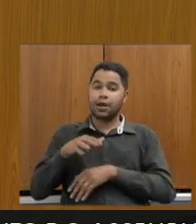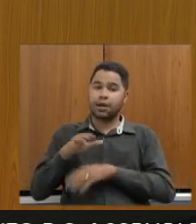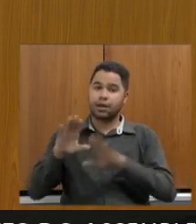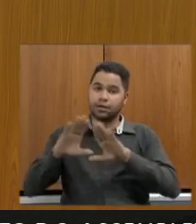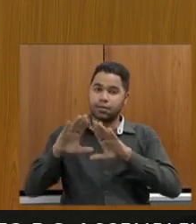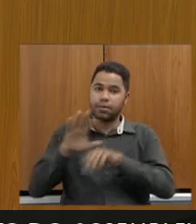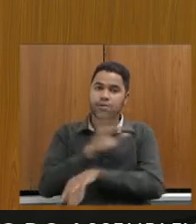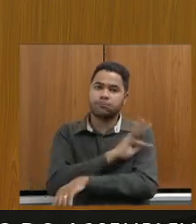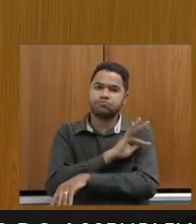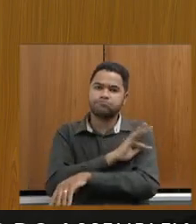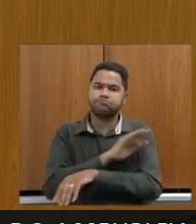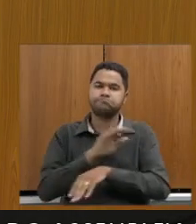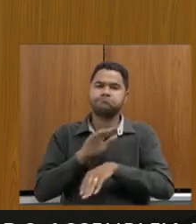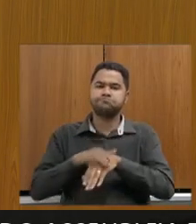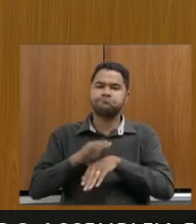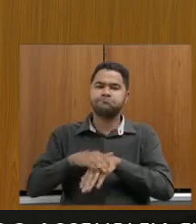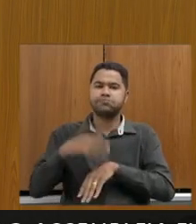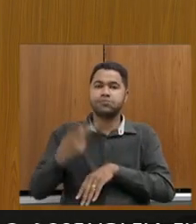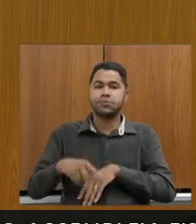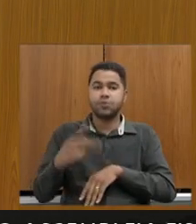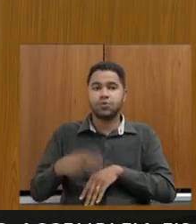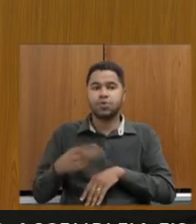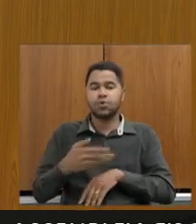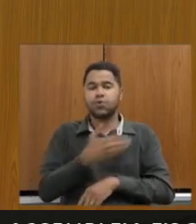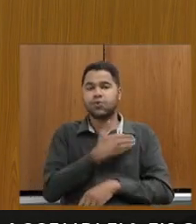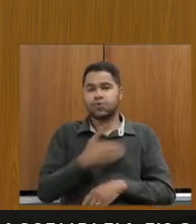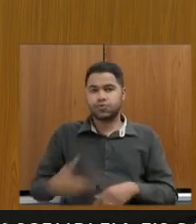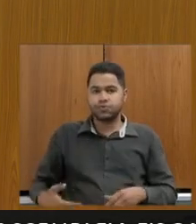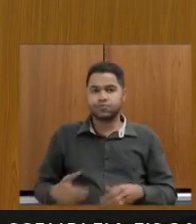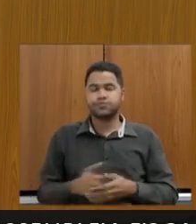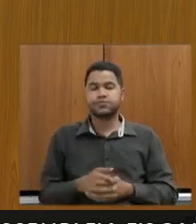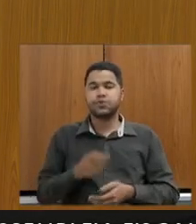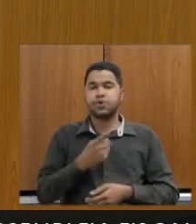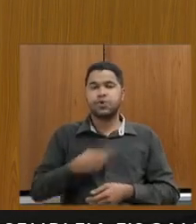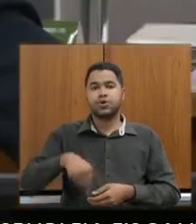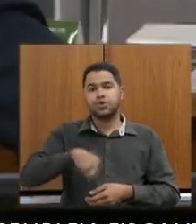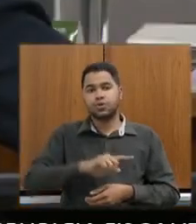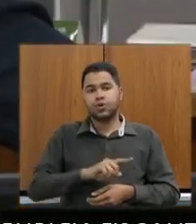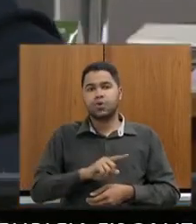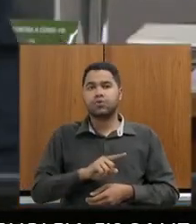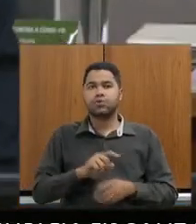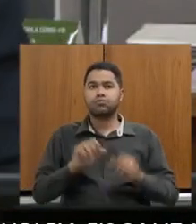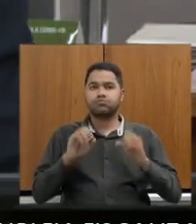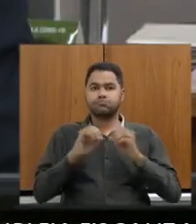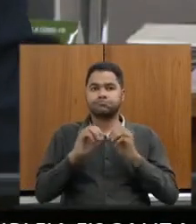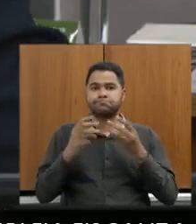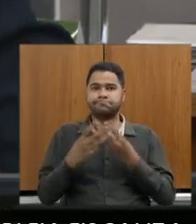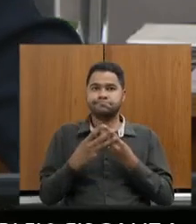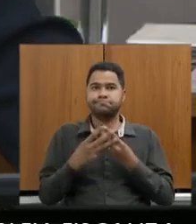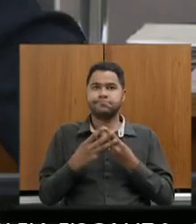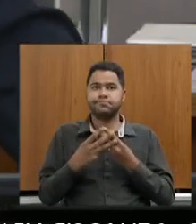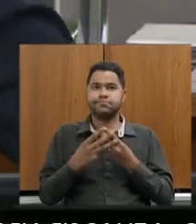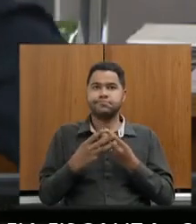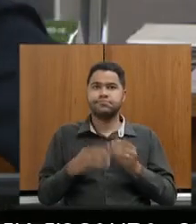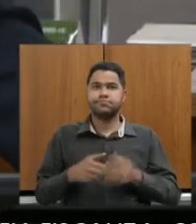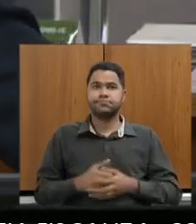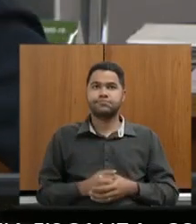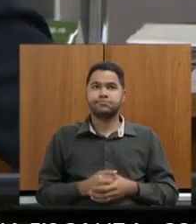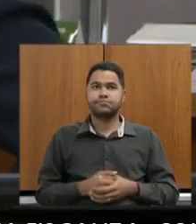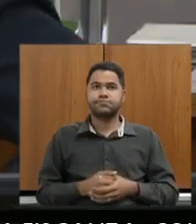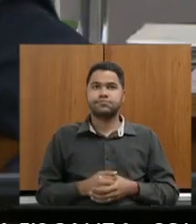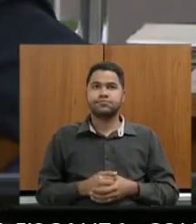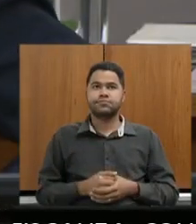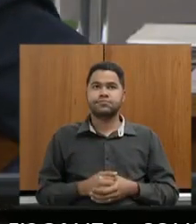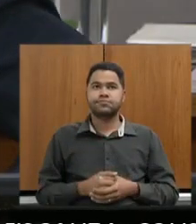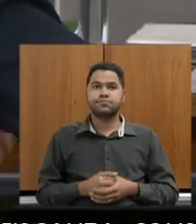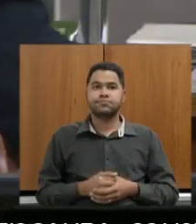né administração da nossa governo aqui Assembleia eu nós fizemos um PowerPoint Deputado aí de uma forma coisa aqui